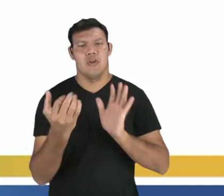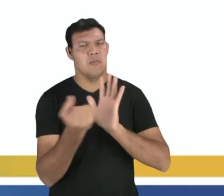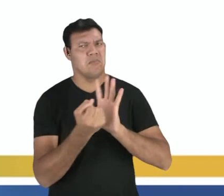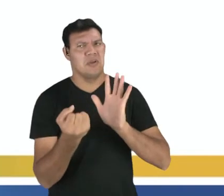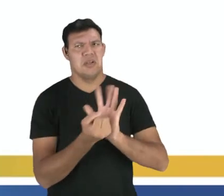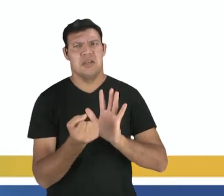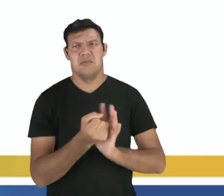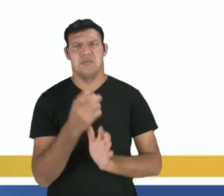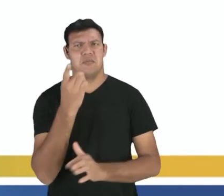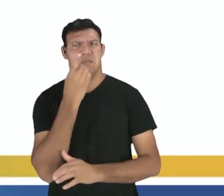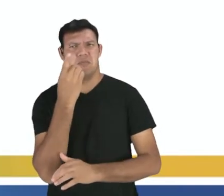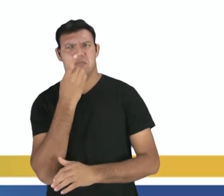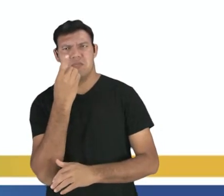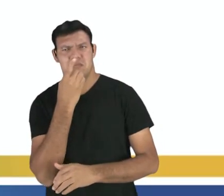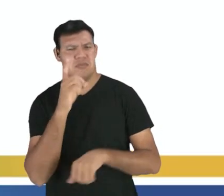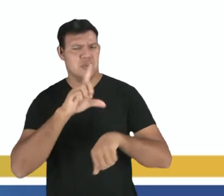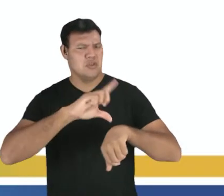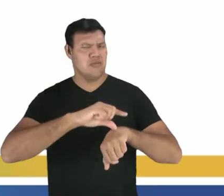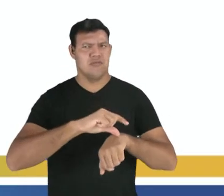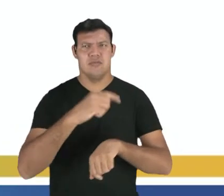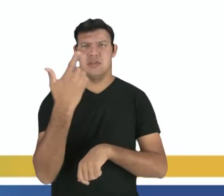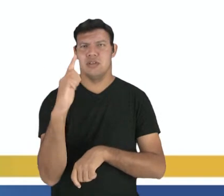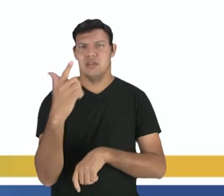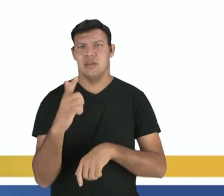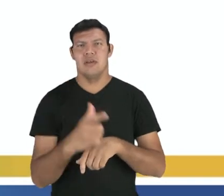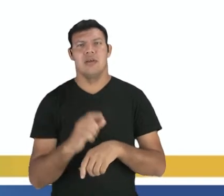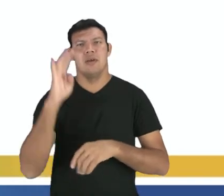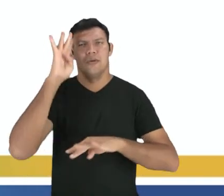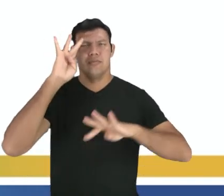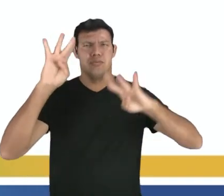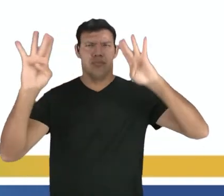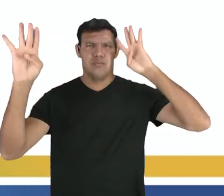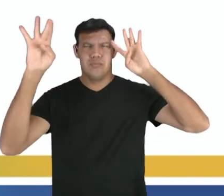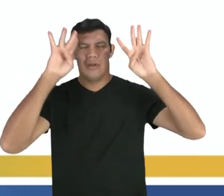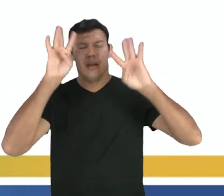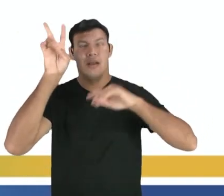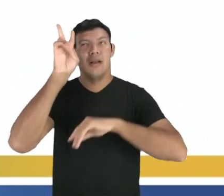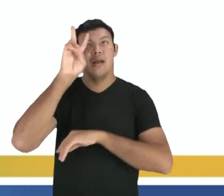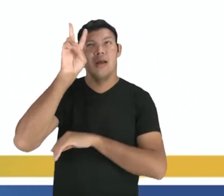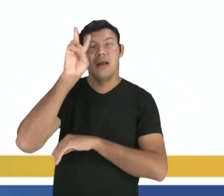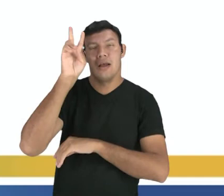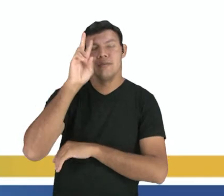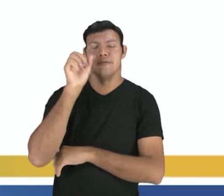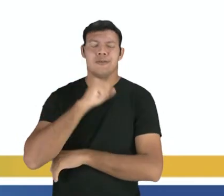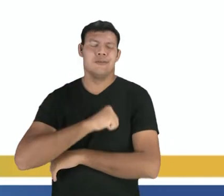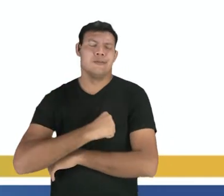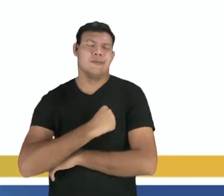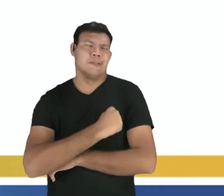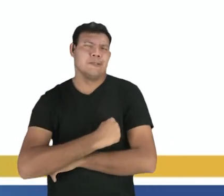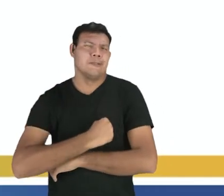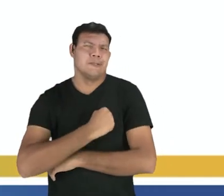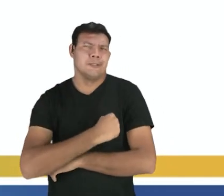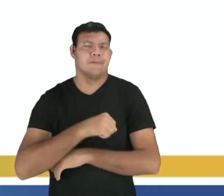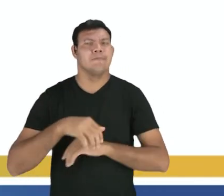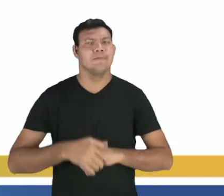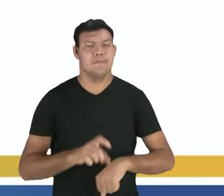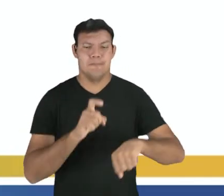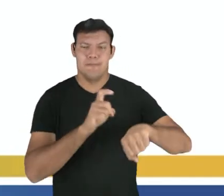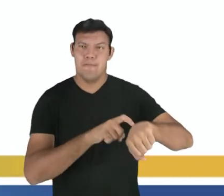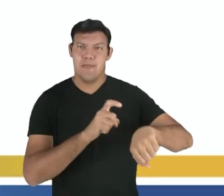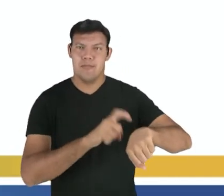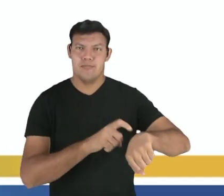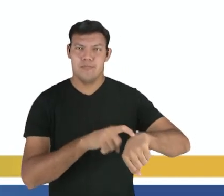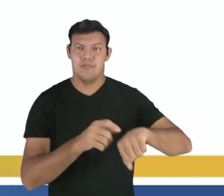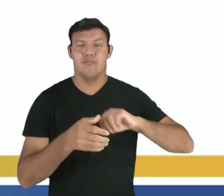datas nem horas você vai perceber que é o tempo da imaginação é o tempo da lembrança é o tempo da Saudade então esse tempo